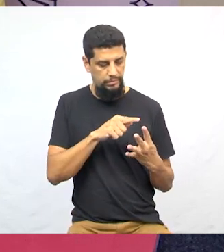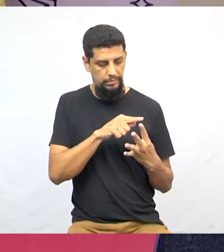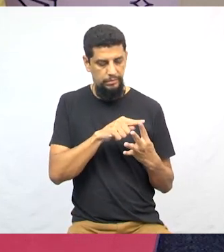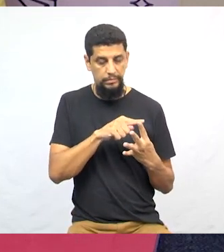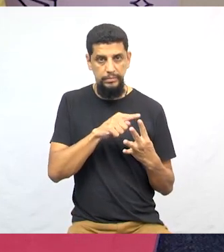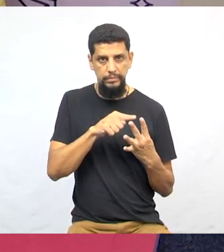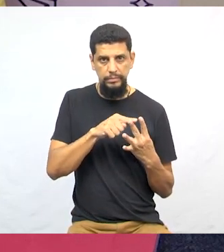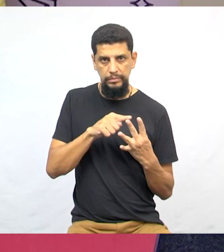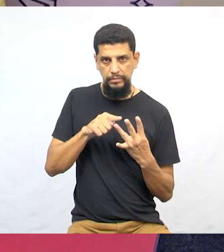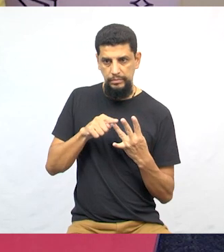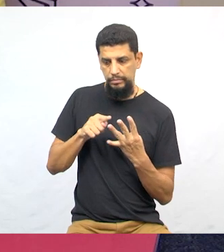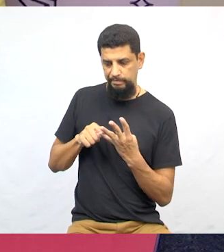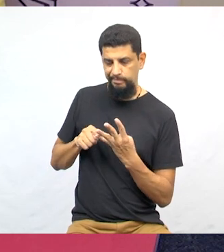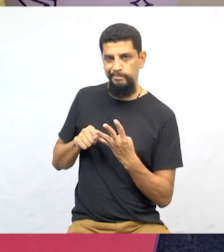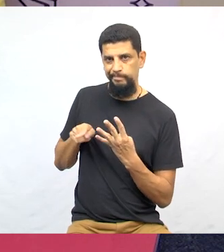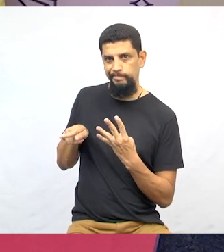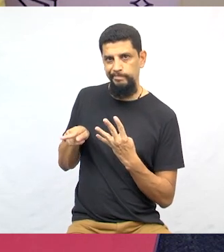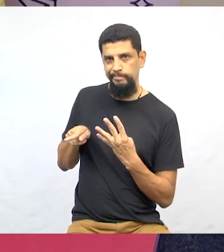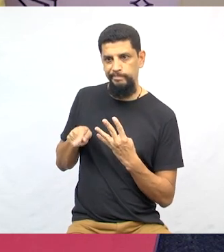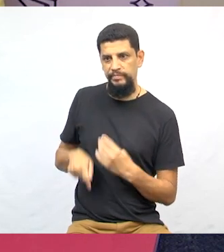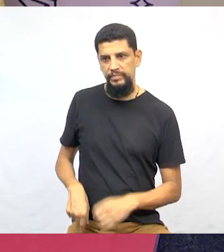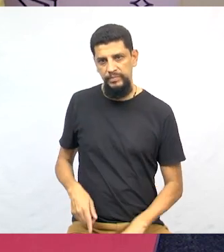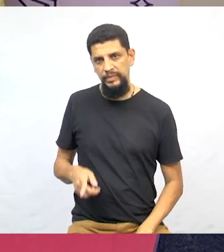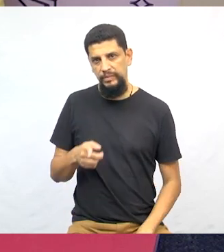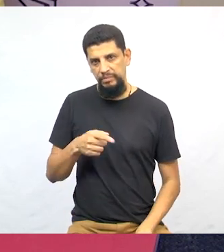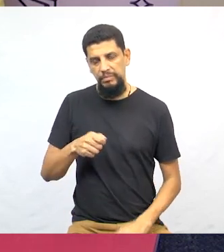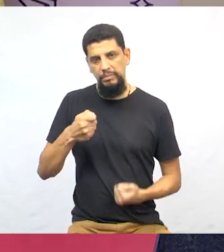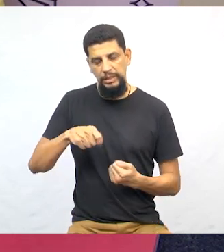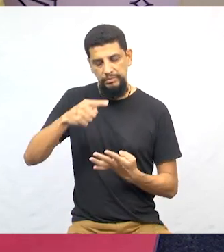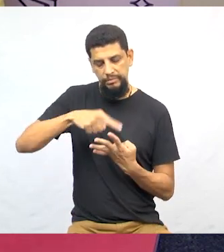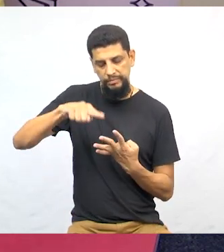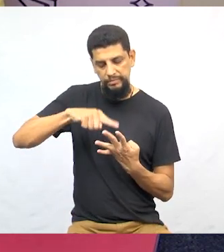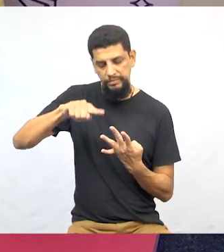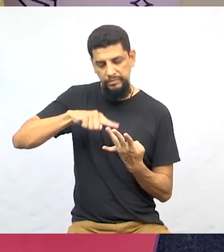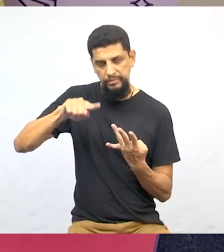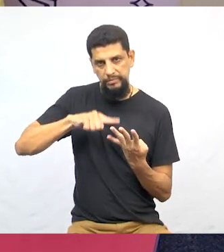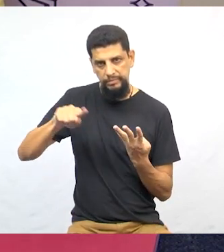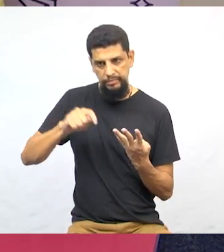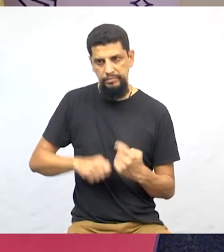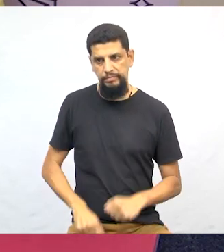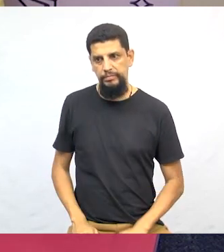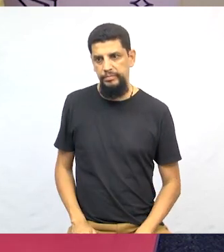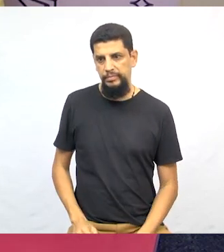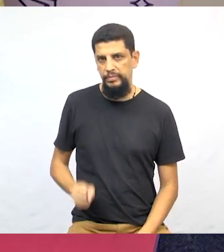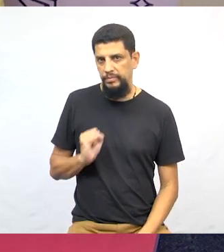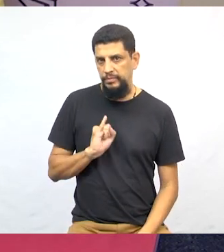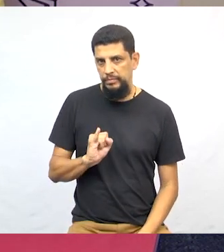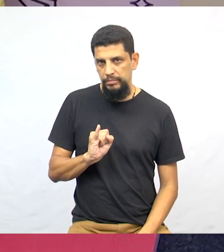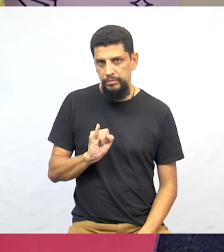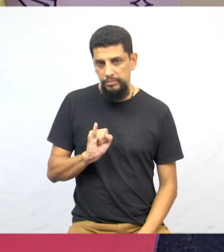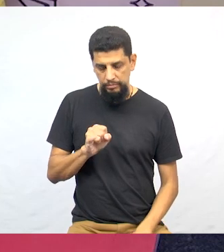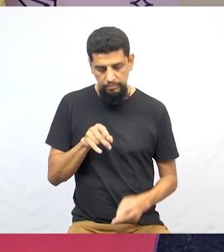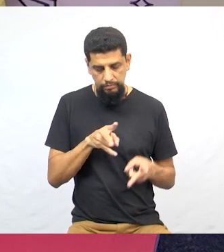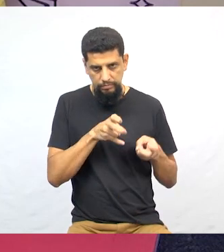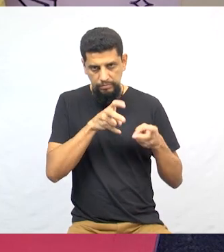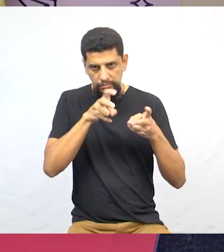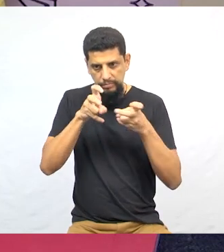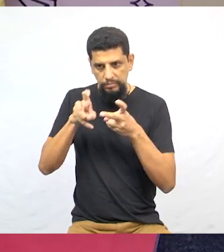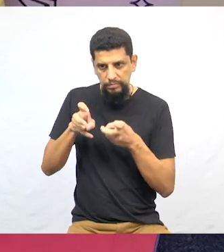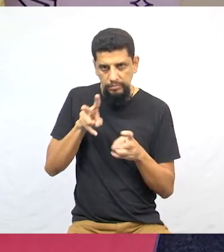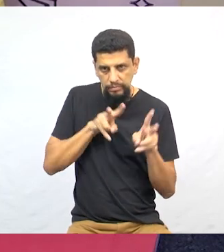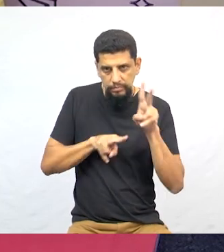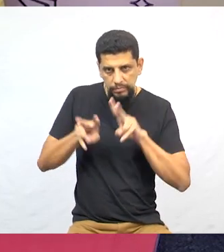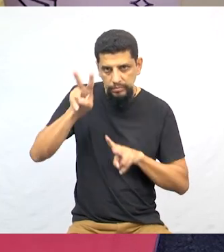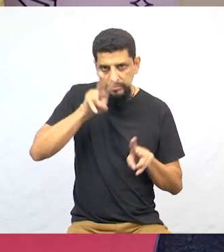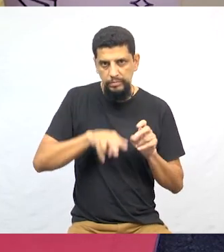Suzy? Quatro. Uma, duas, três, quatro. Nós podemos contar, e até como a professora Suzy falou, se nós